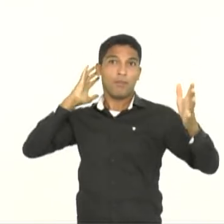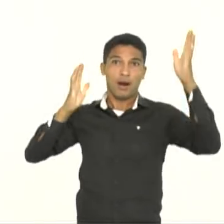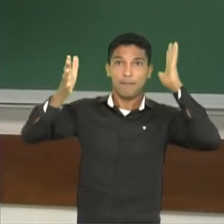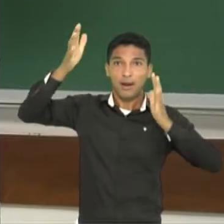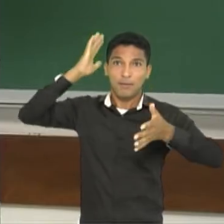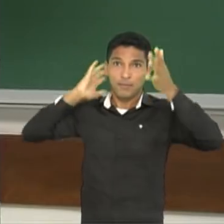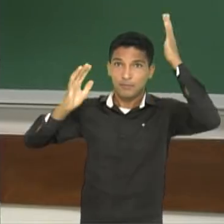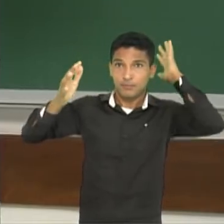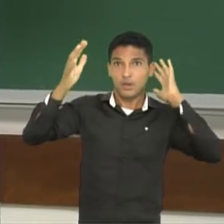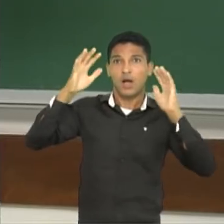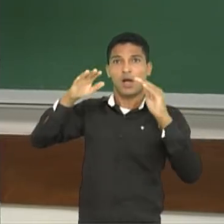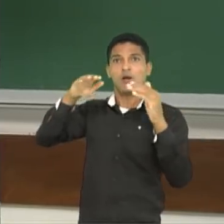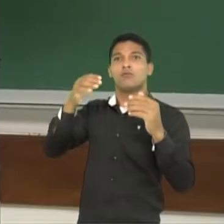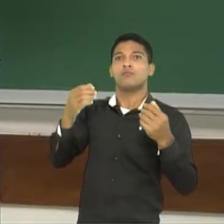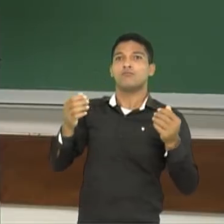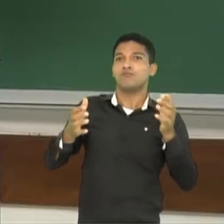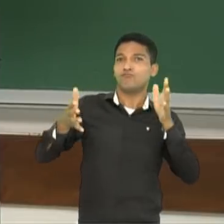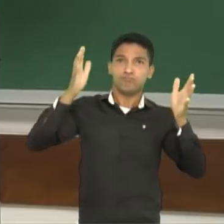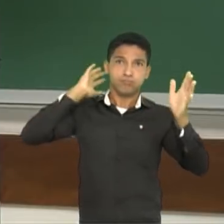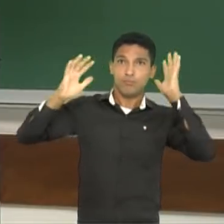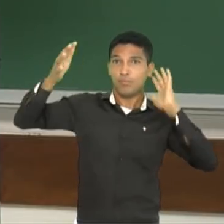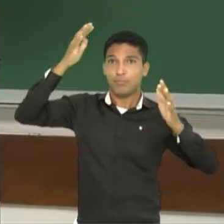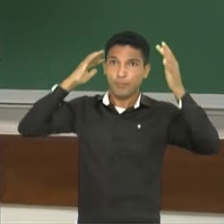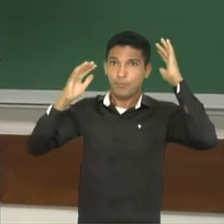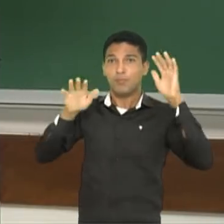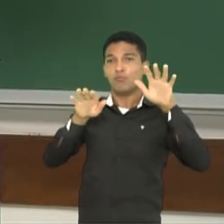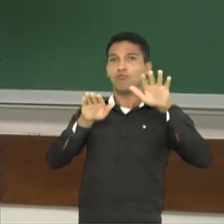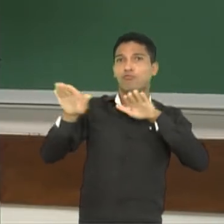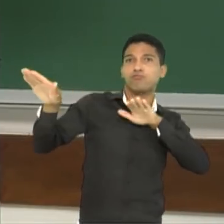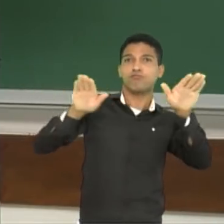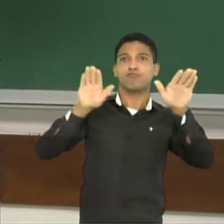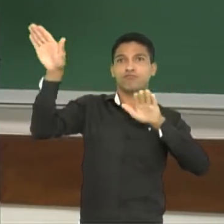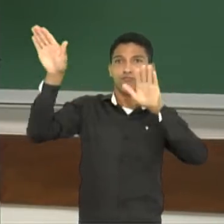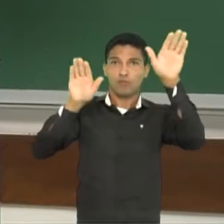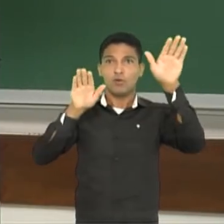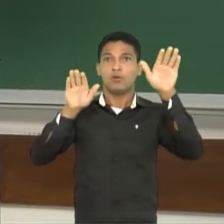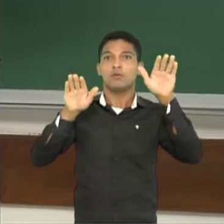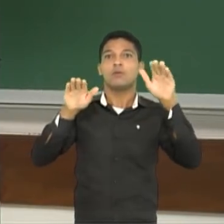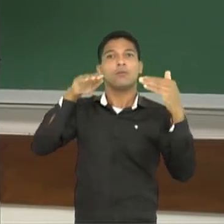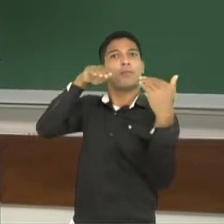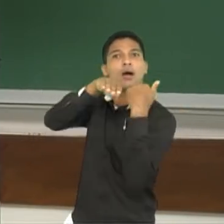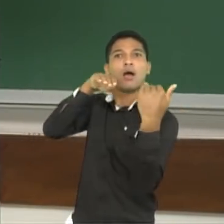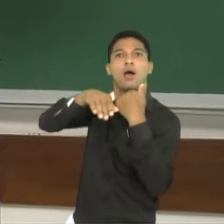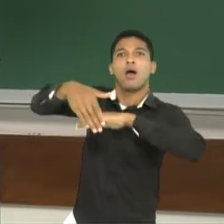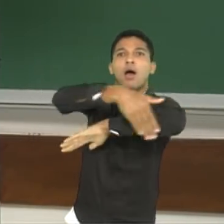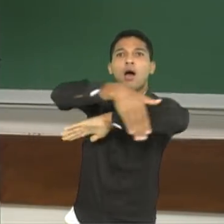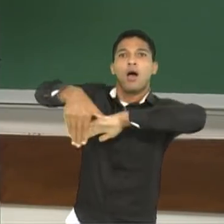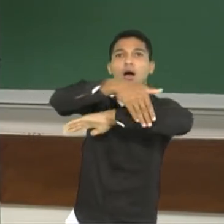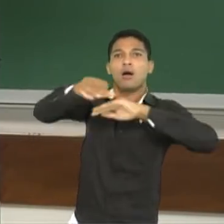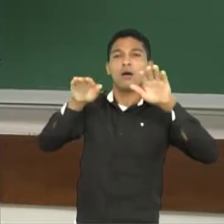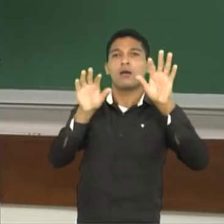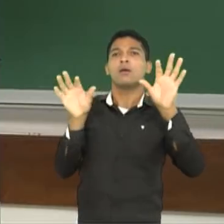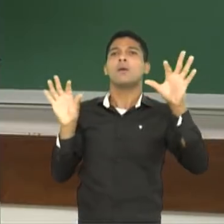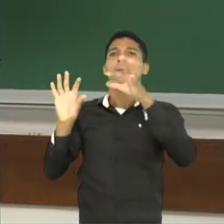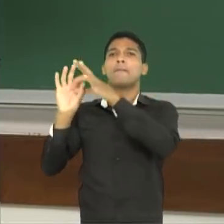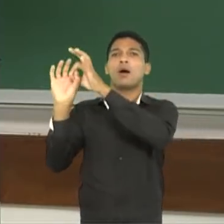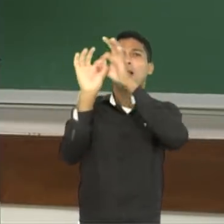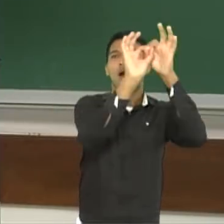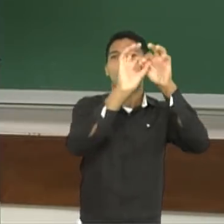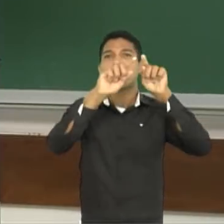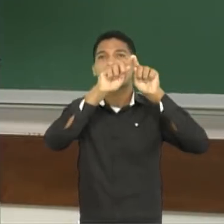das redes, nós já falamos de rede urbana, então essa característica é um sinal de integrar,